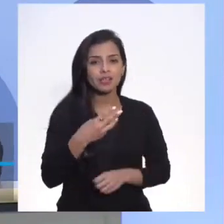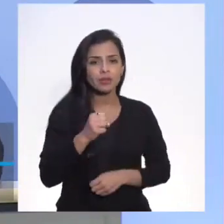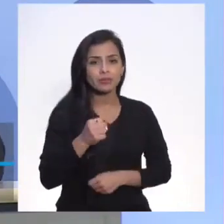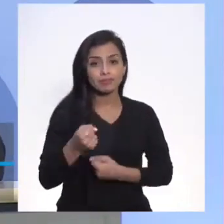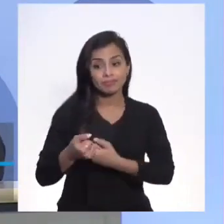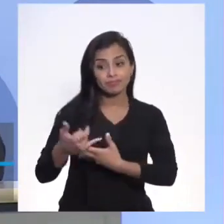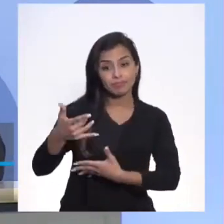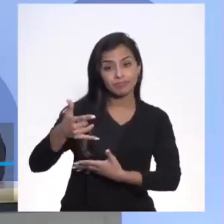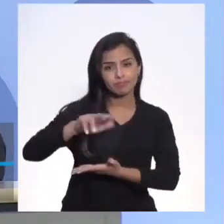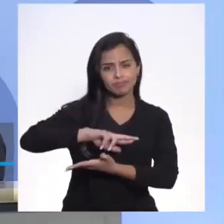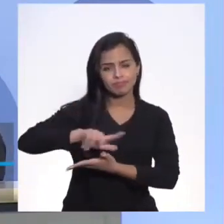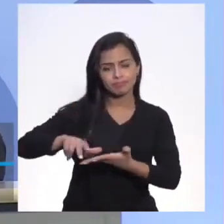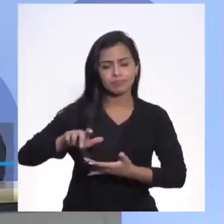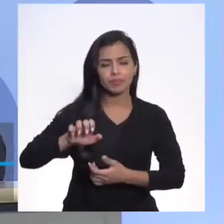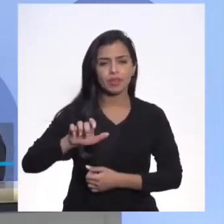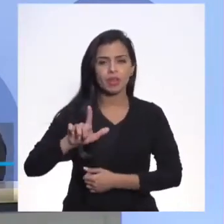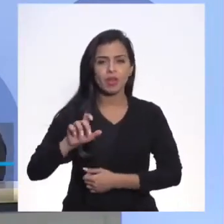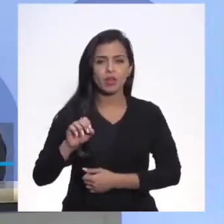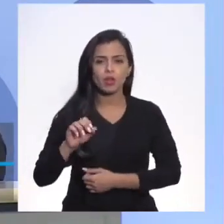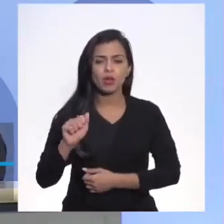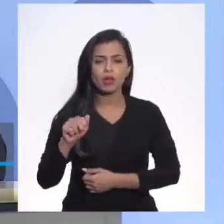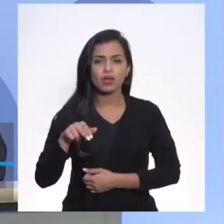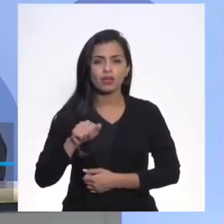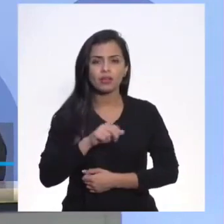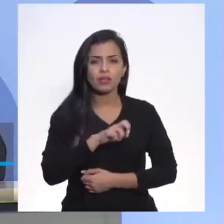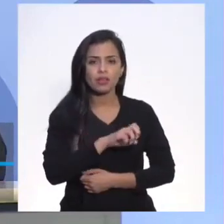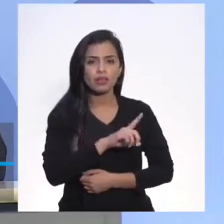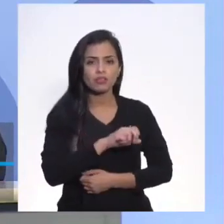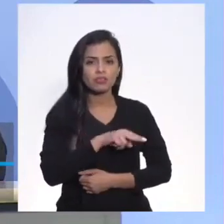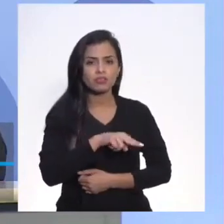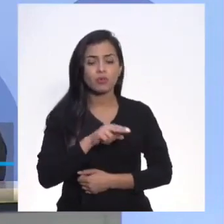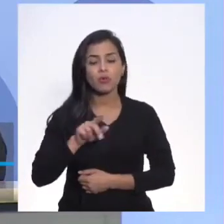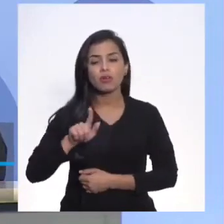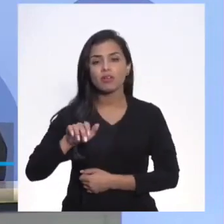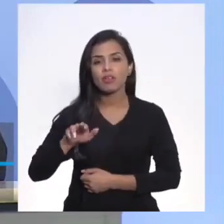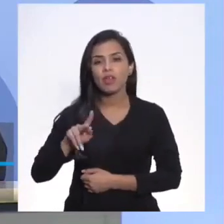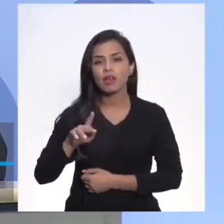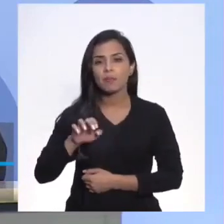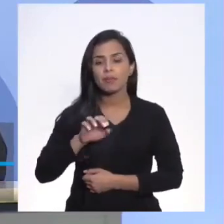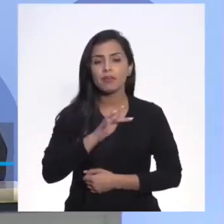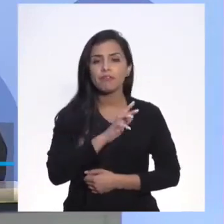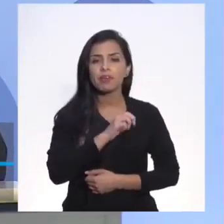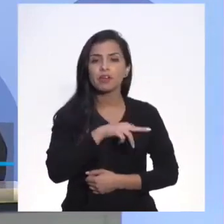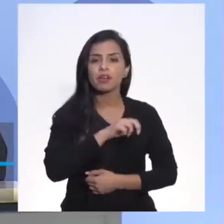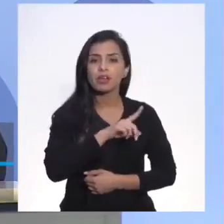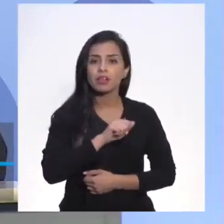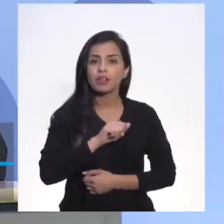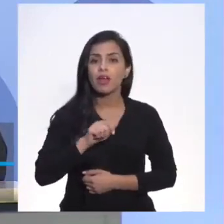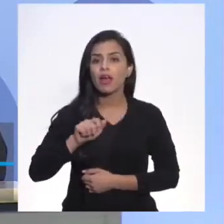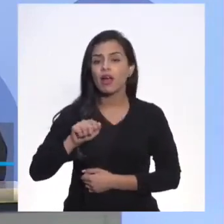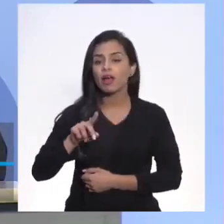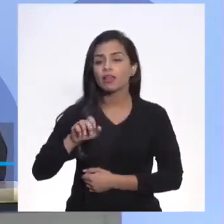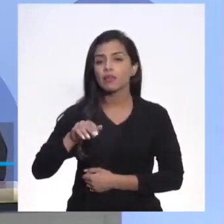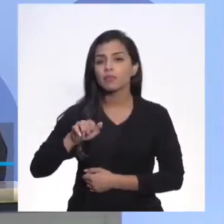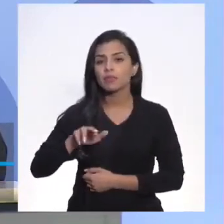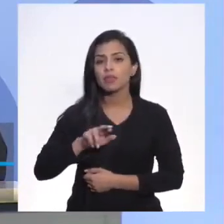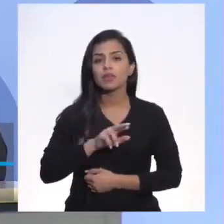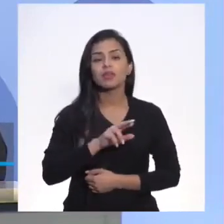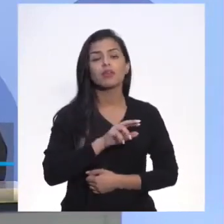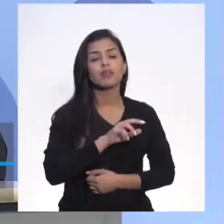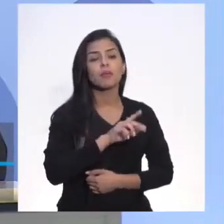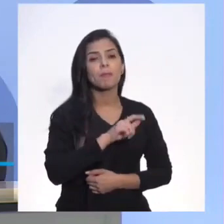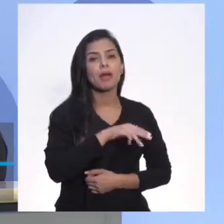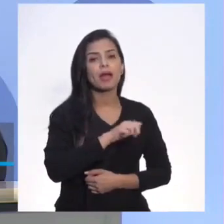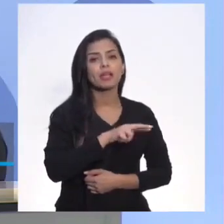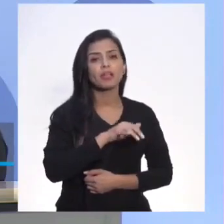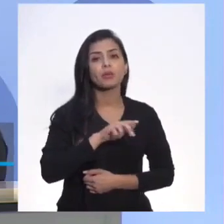nomes aí. Eloana, do professor Edson, Guilherme, da professora Fernanda, Ademir, da professora Márcia, Alex e Gabriel, da professora Marilda,